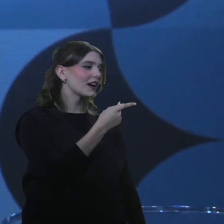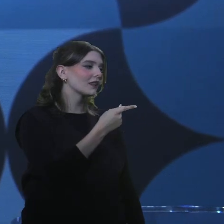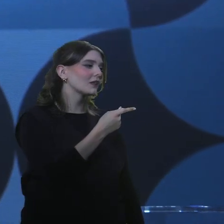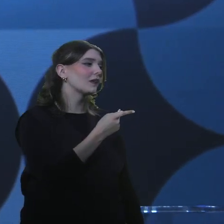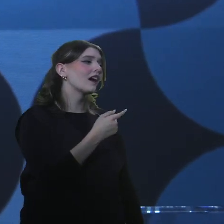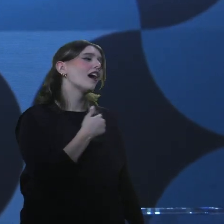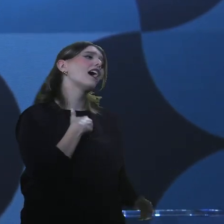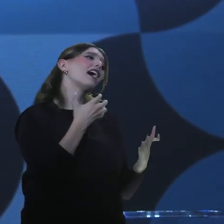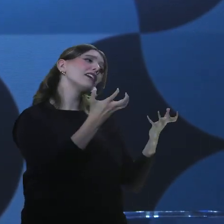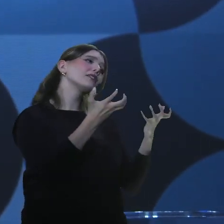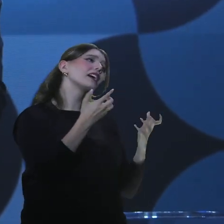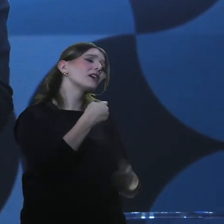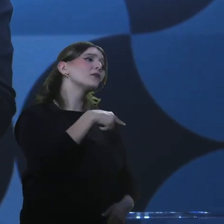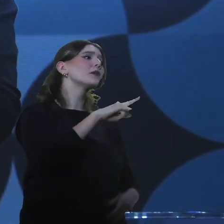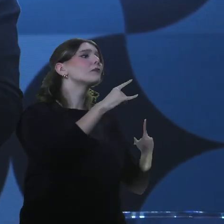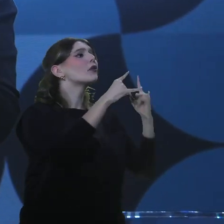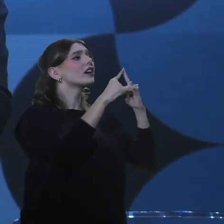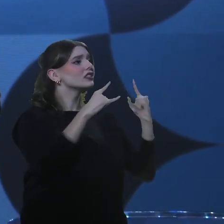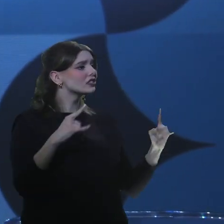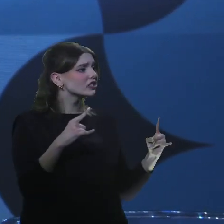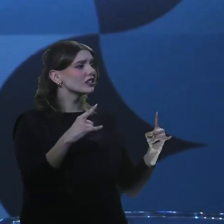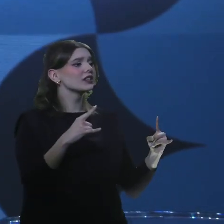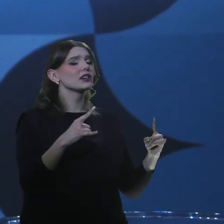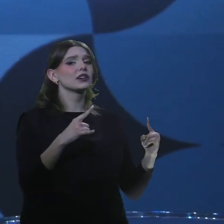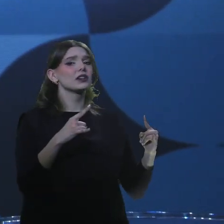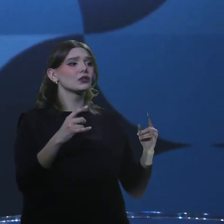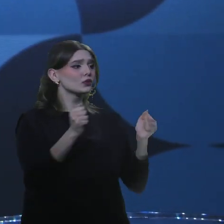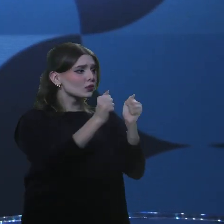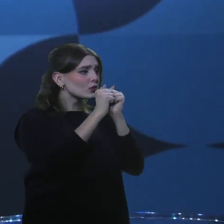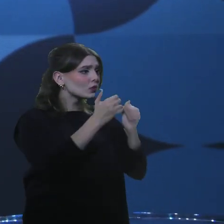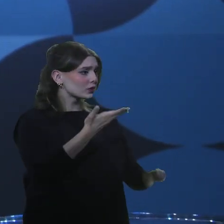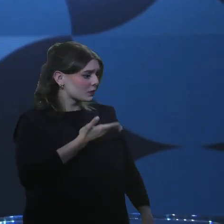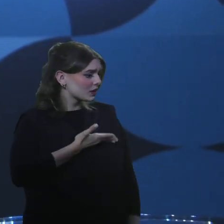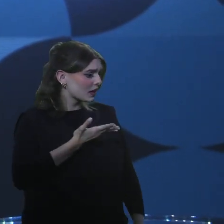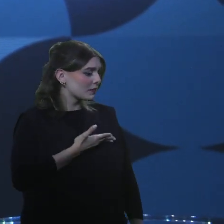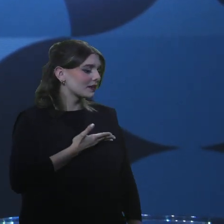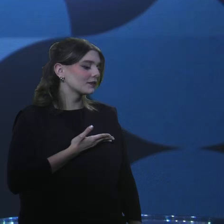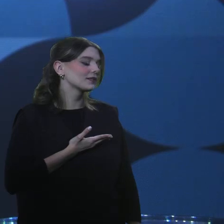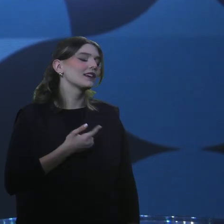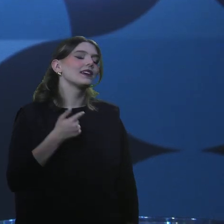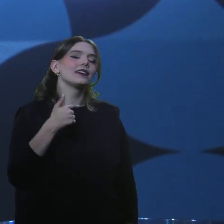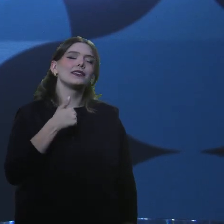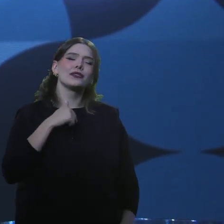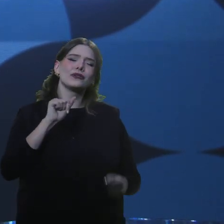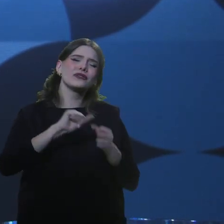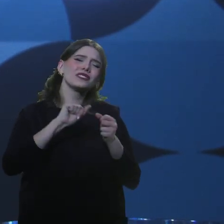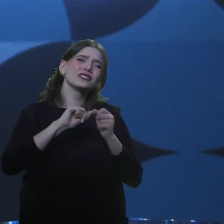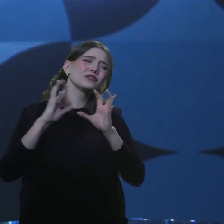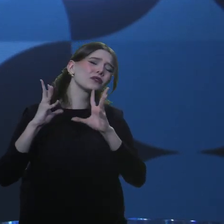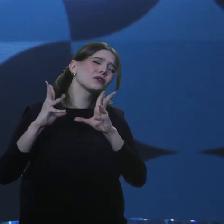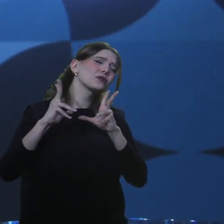minha sala, quero levar os meus amigos, ele falou: aí eu gasto tudo para ele ver.